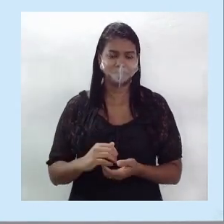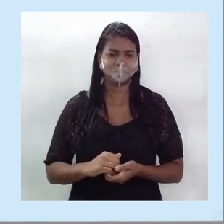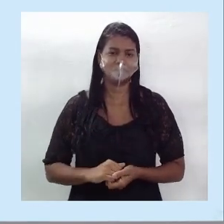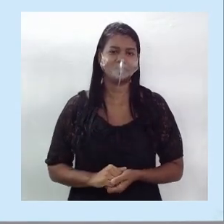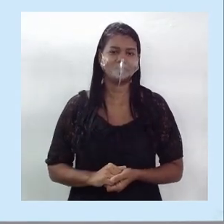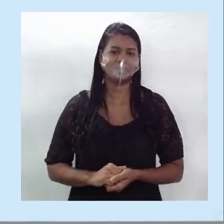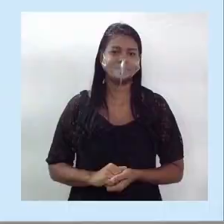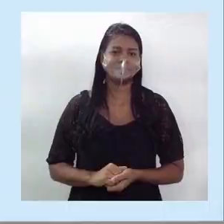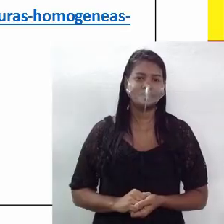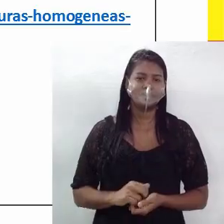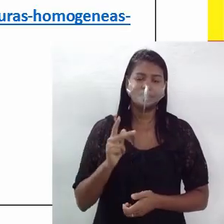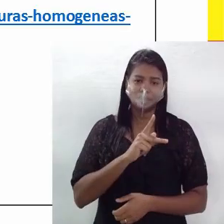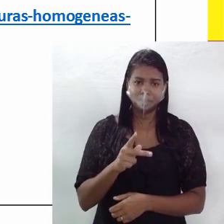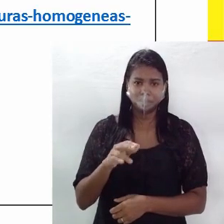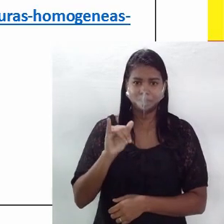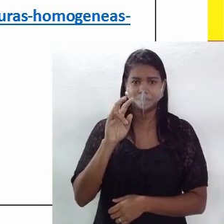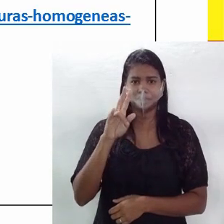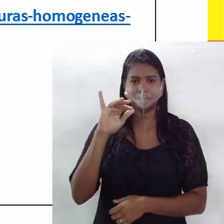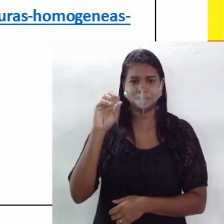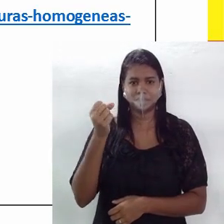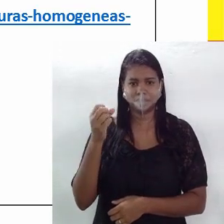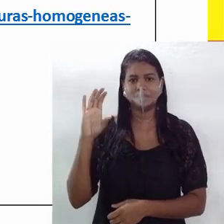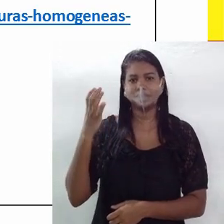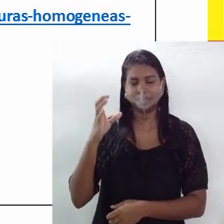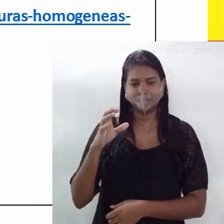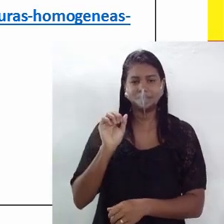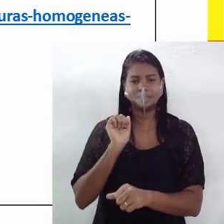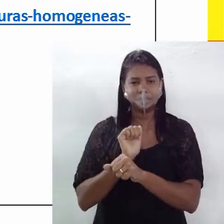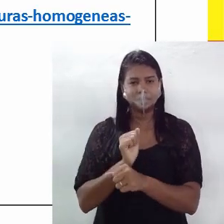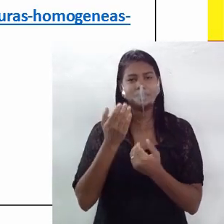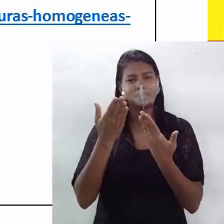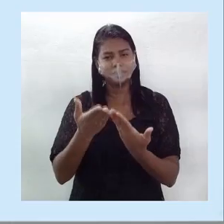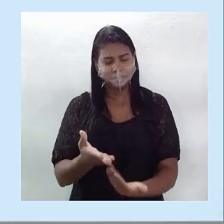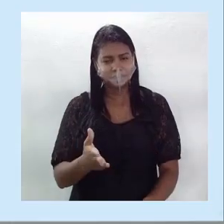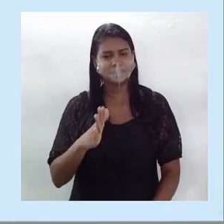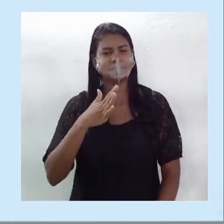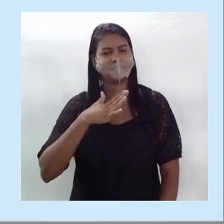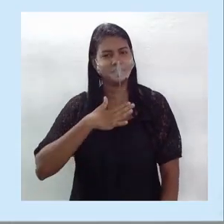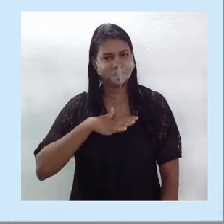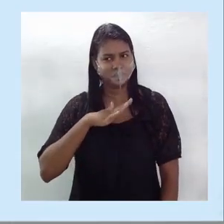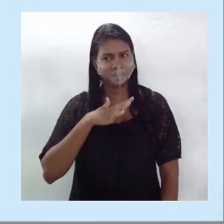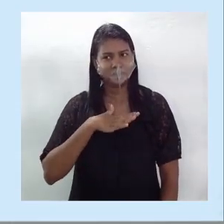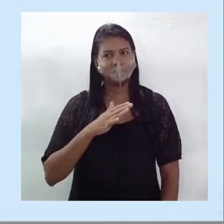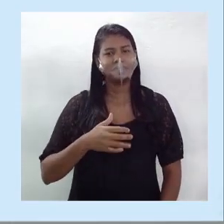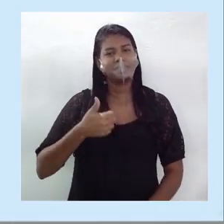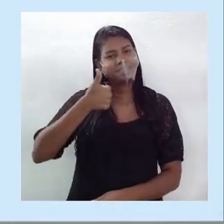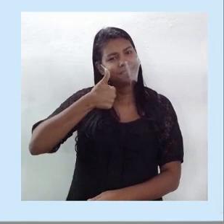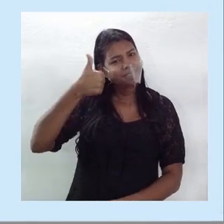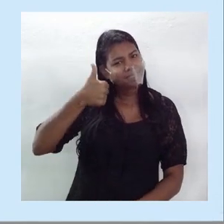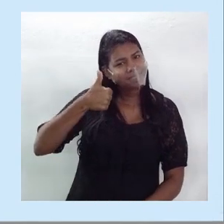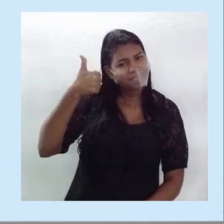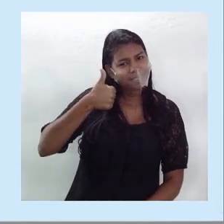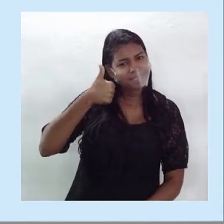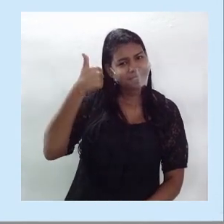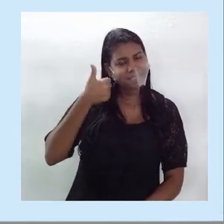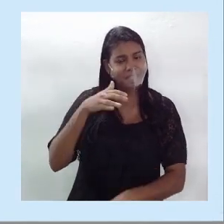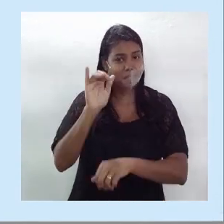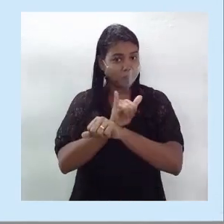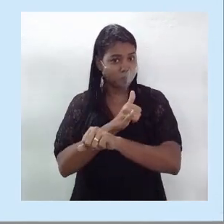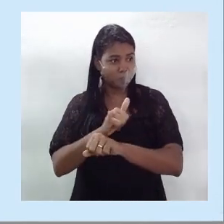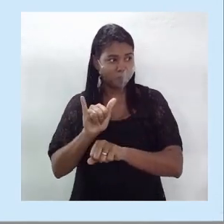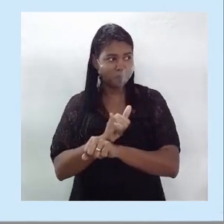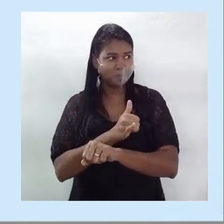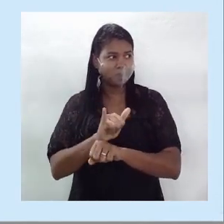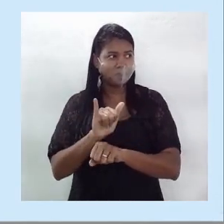de Ciências. Eu espero que vocês tenham gostado dessas questões. Dá lá aquele like lá no YouTube, no canal da